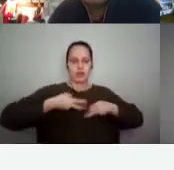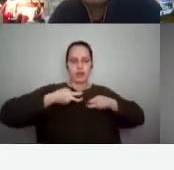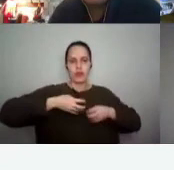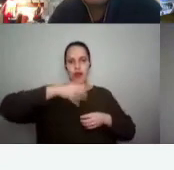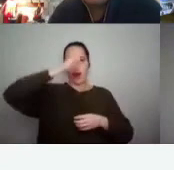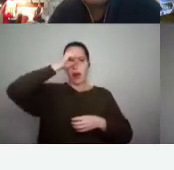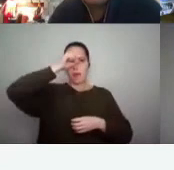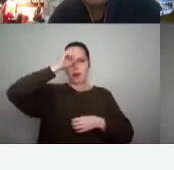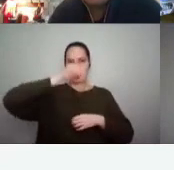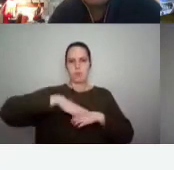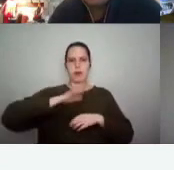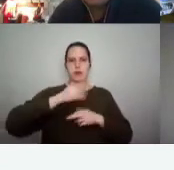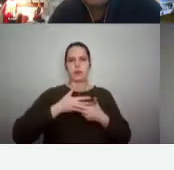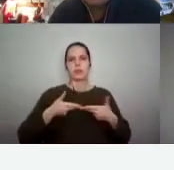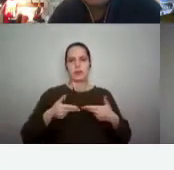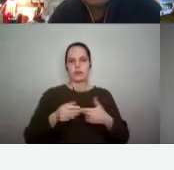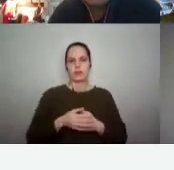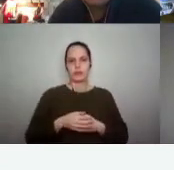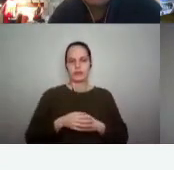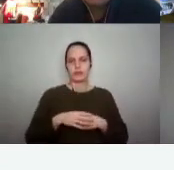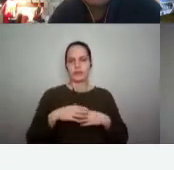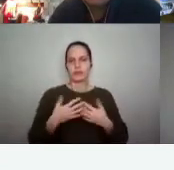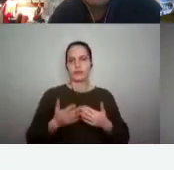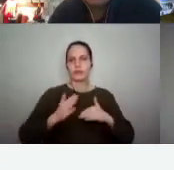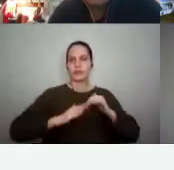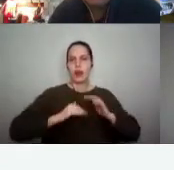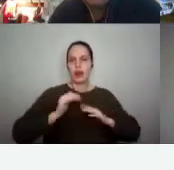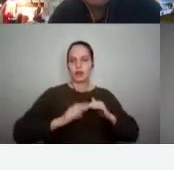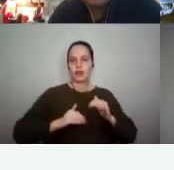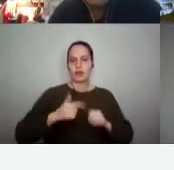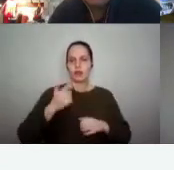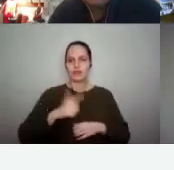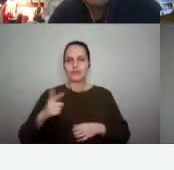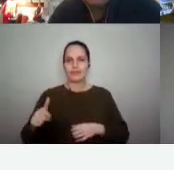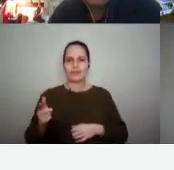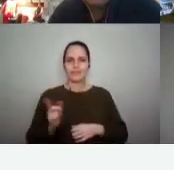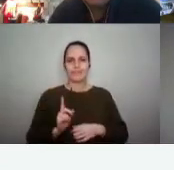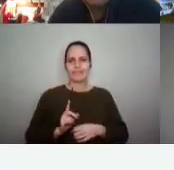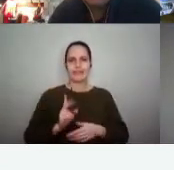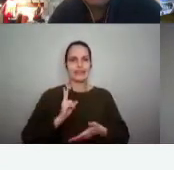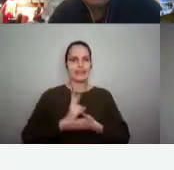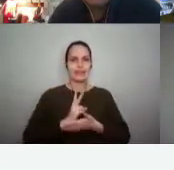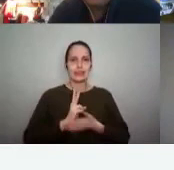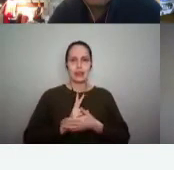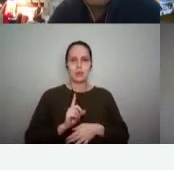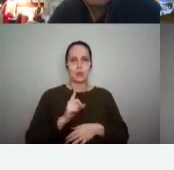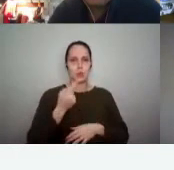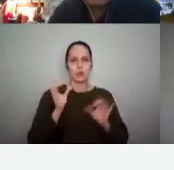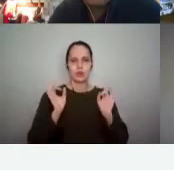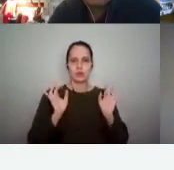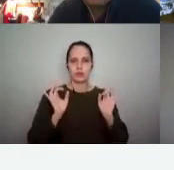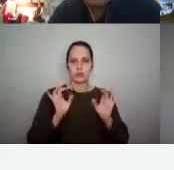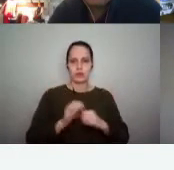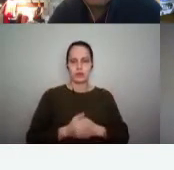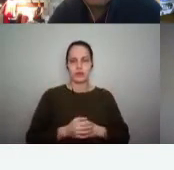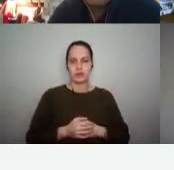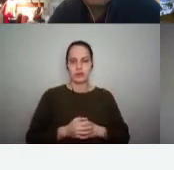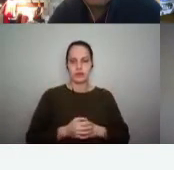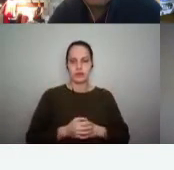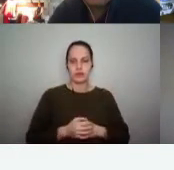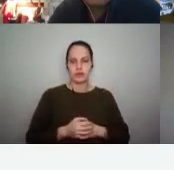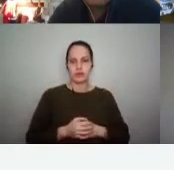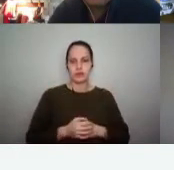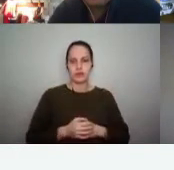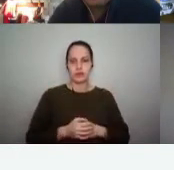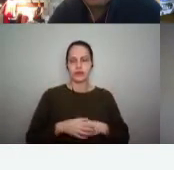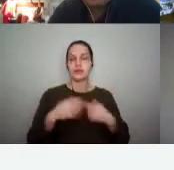Então, é uma prática que não se repete, porque ela é sempre única. Como tal, ela exige essa capacidade de enfrentar